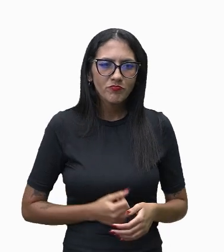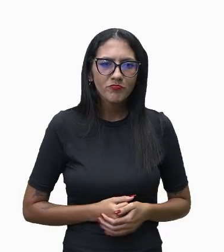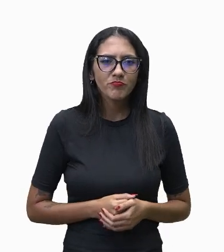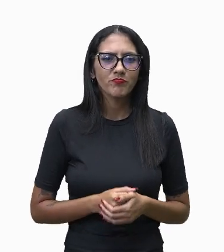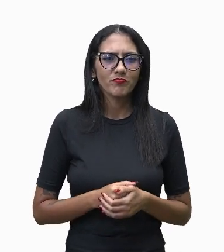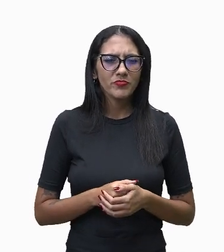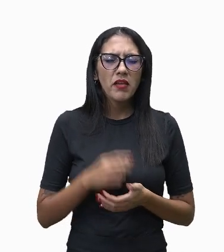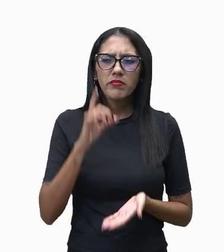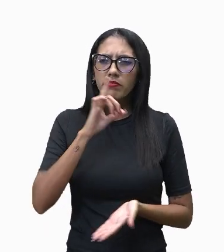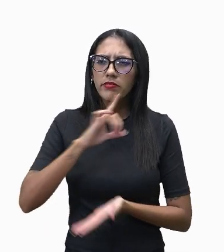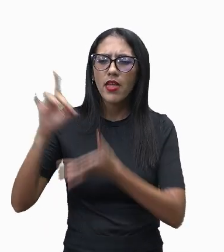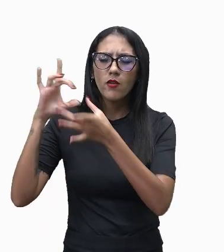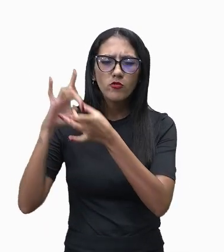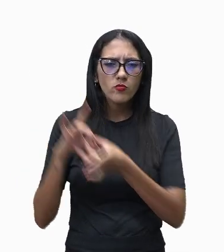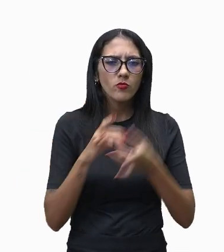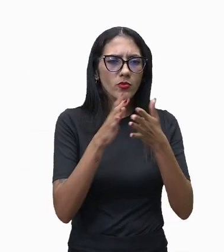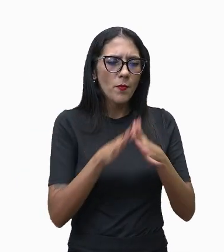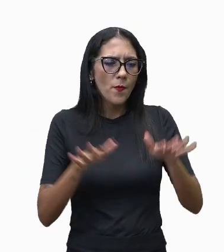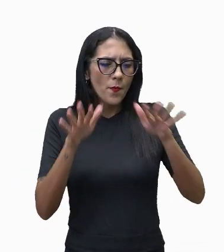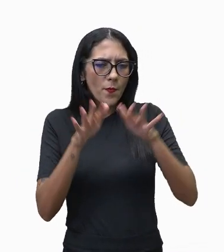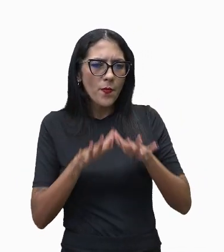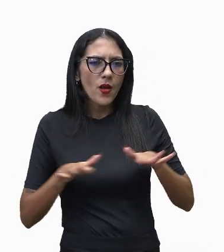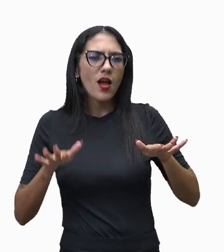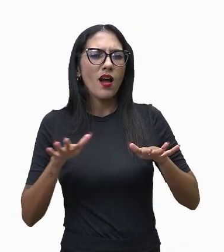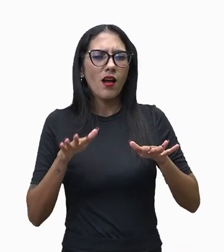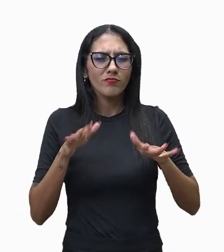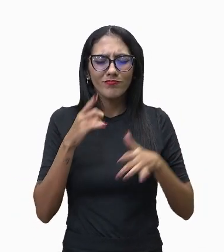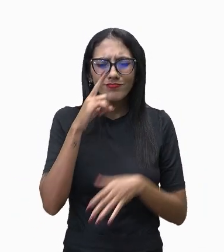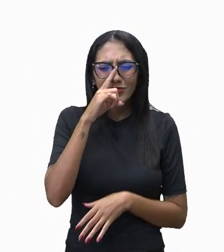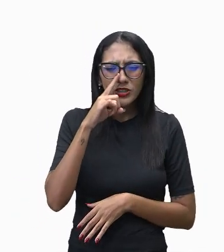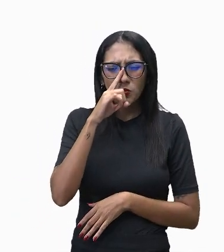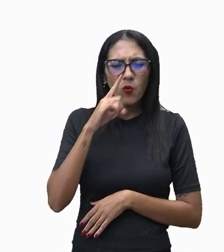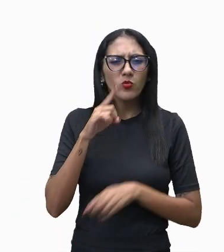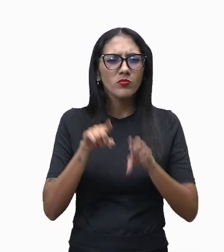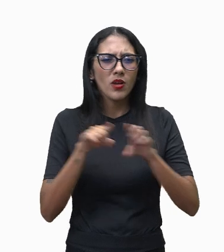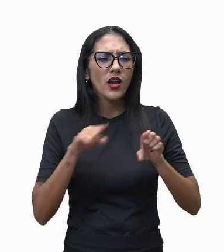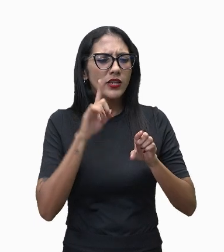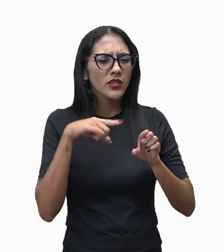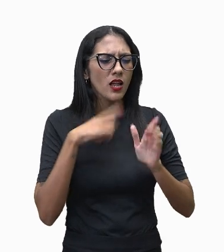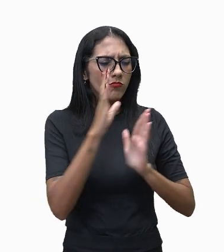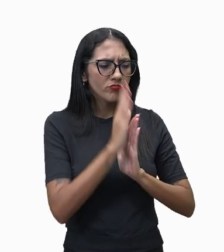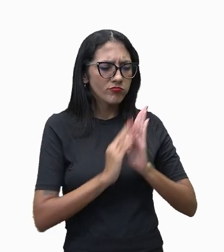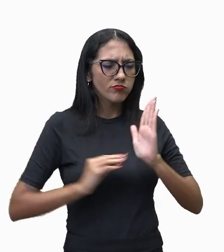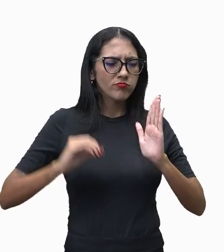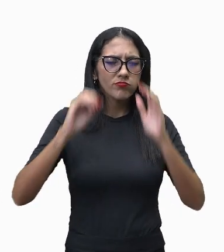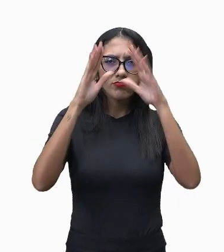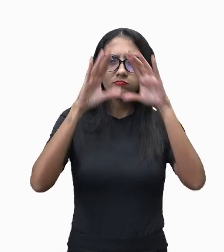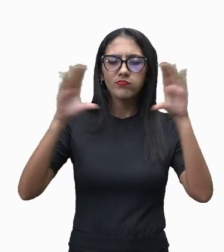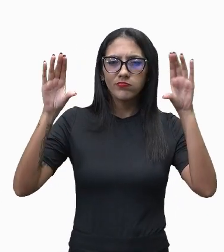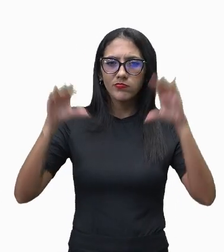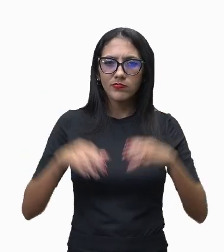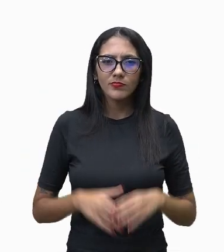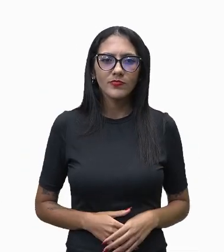perigo e o abismo deu, mas nele é quem espelhou o céu.